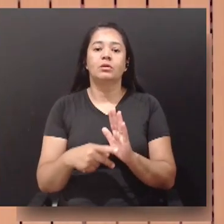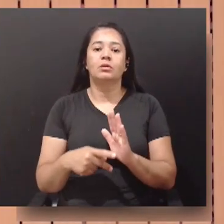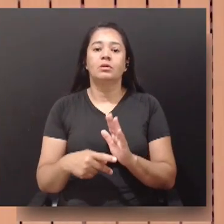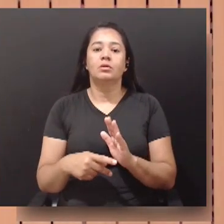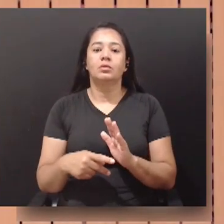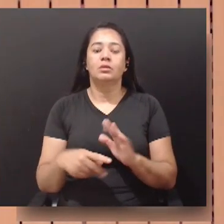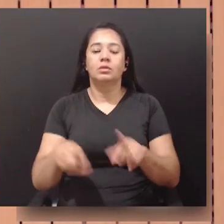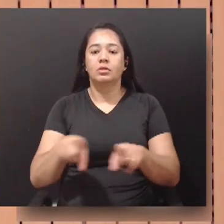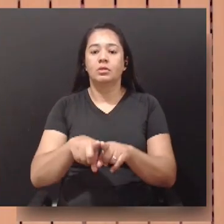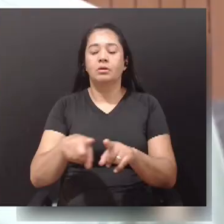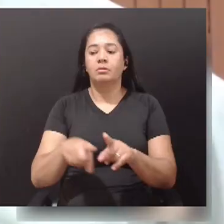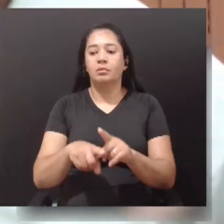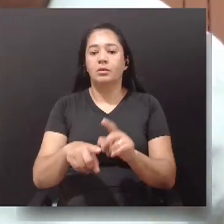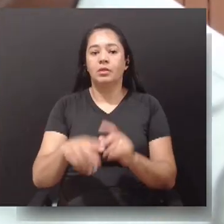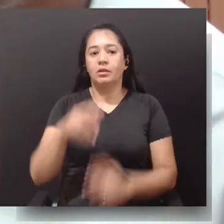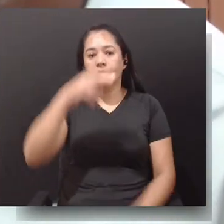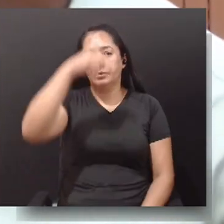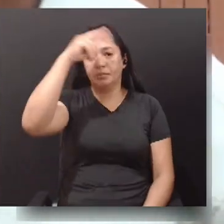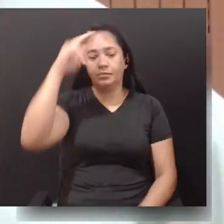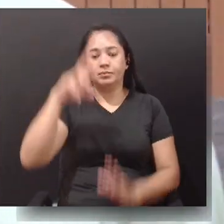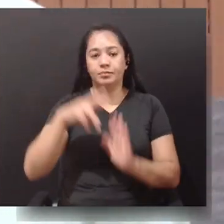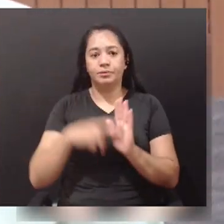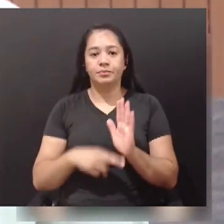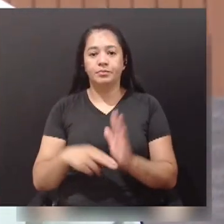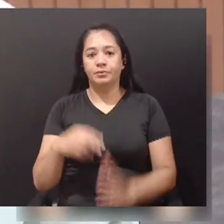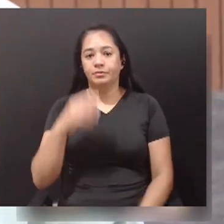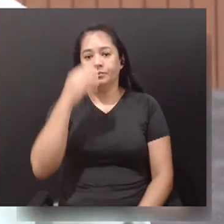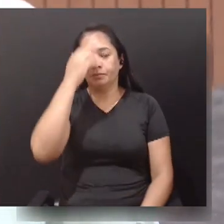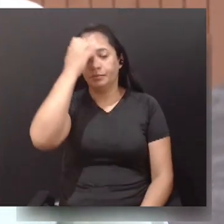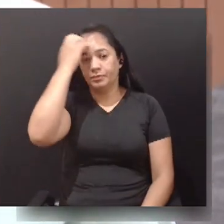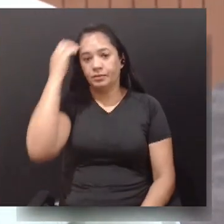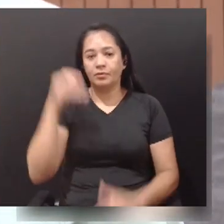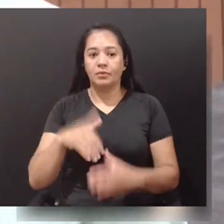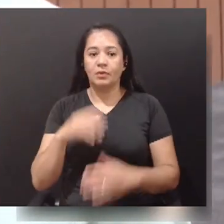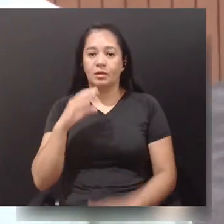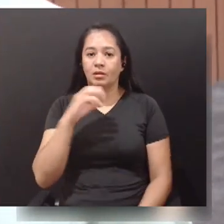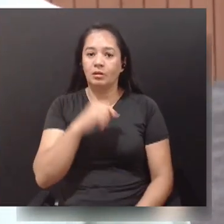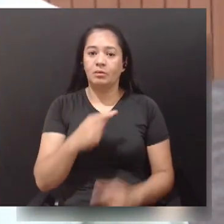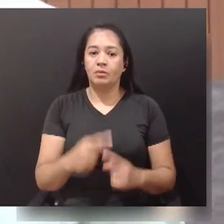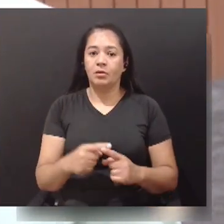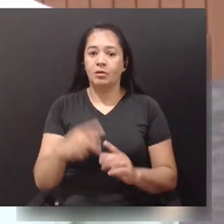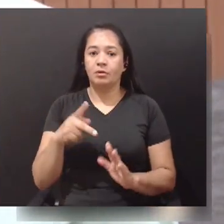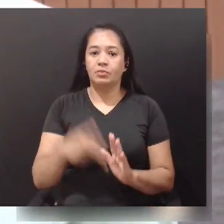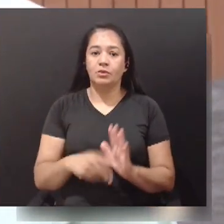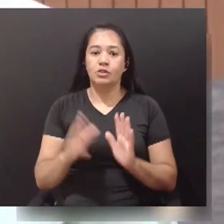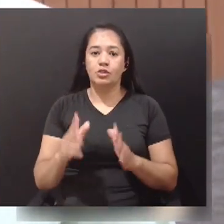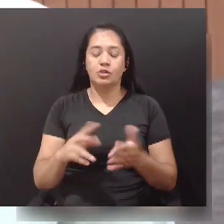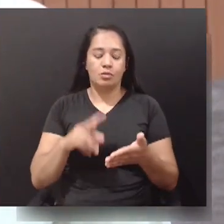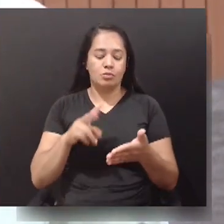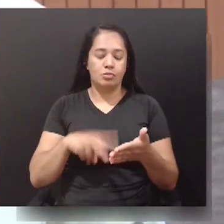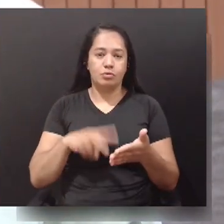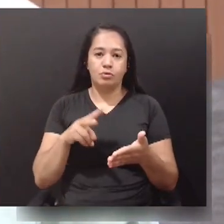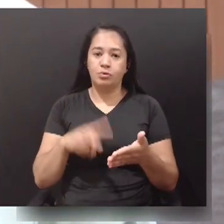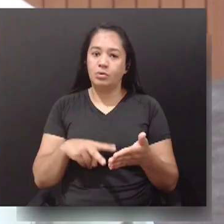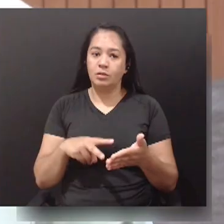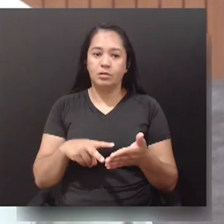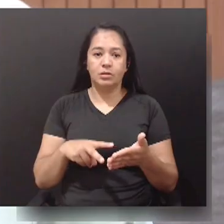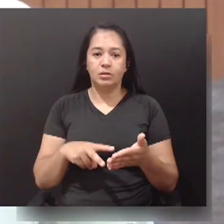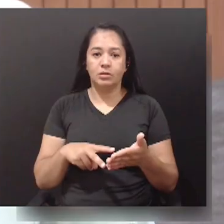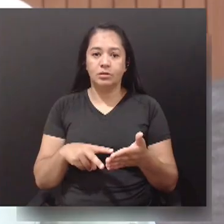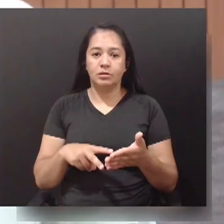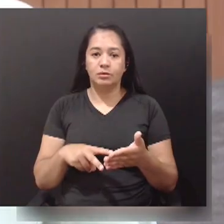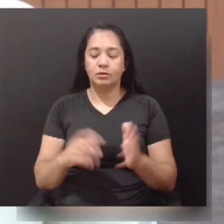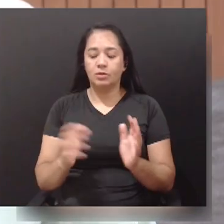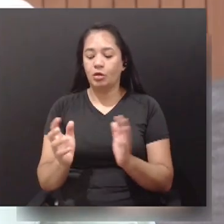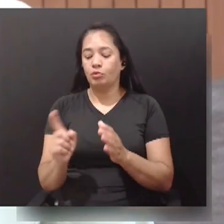relator Nick Schneider. A votação foi rápida porque o projeto a gente já tinha lido, os membros da comissão já